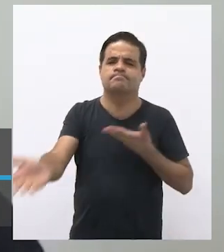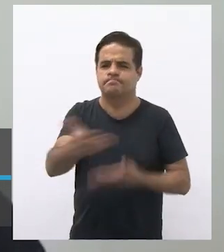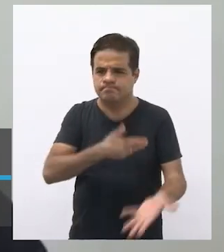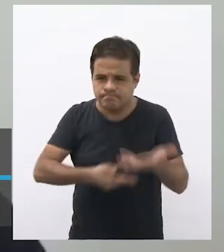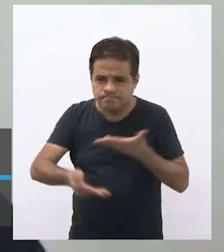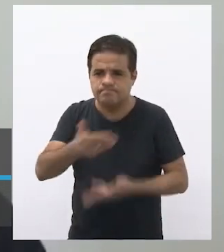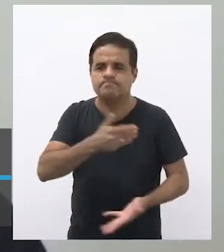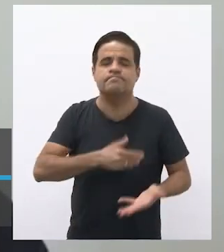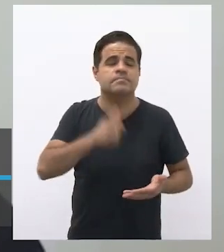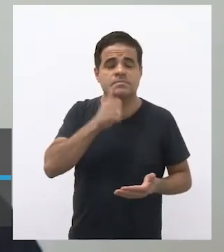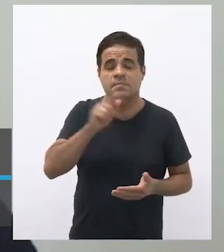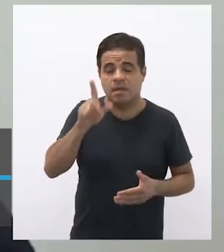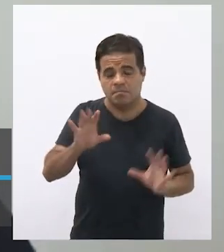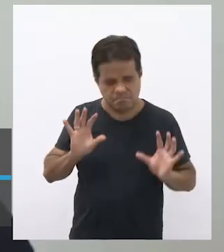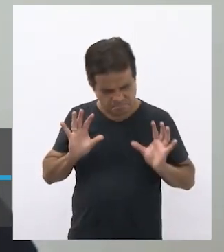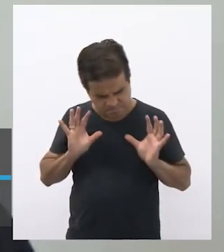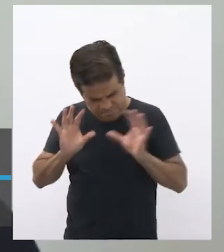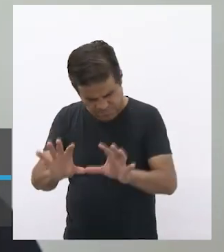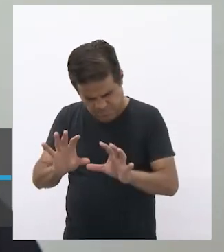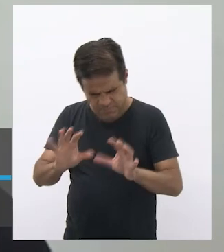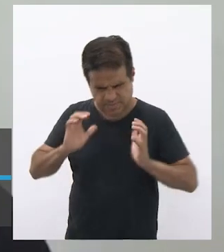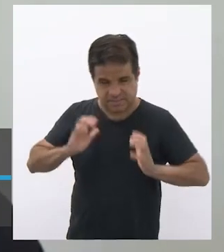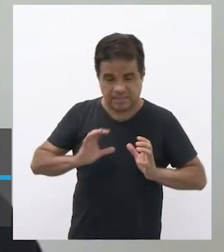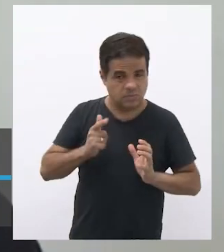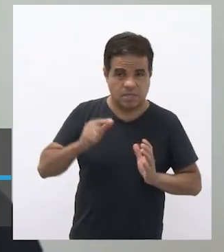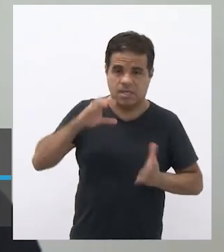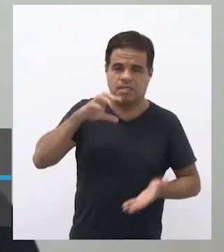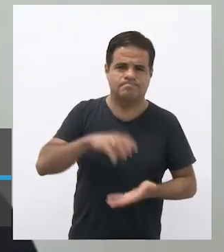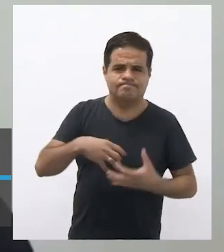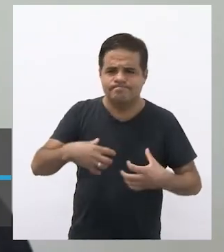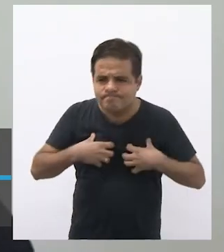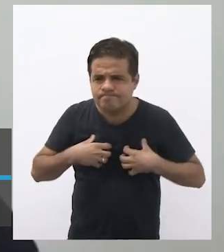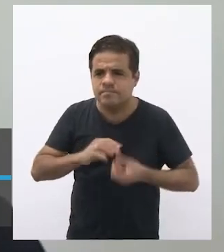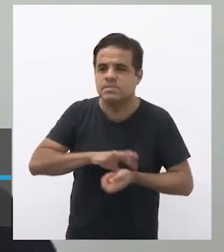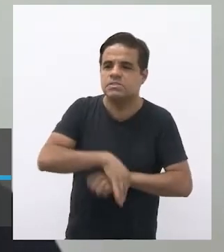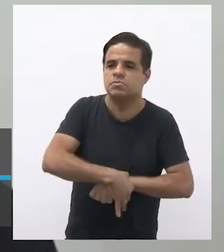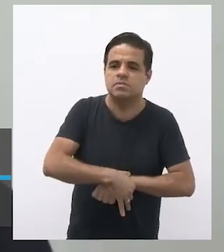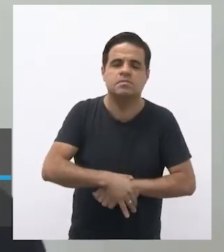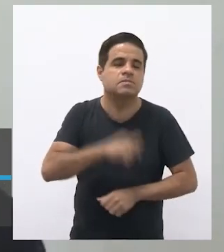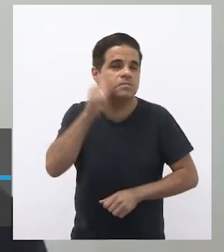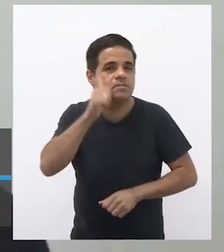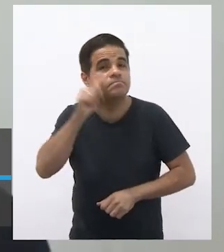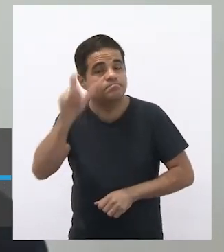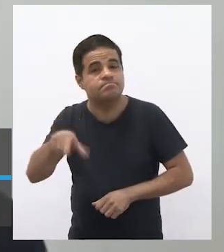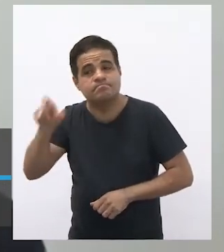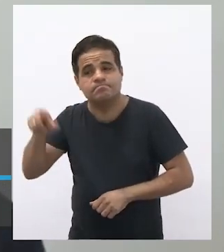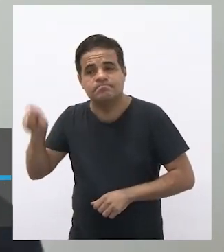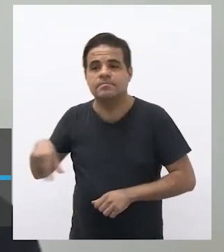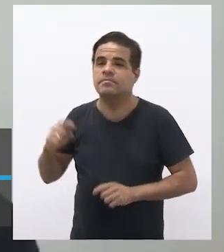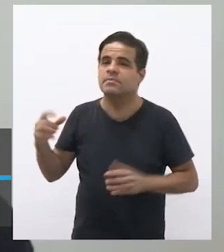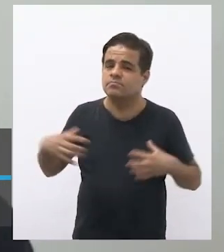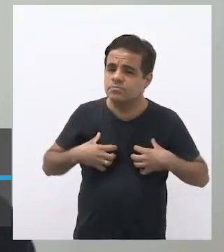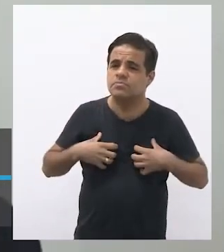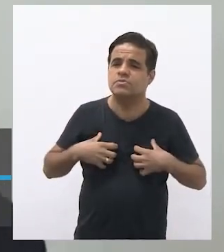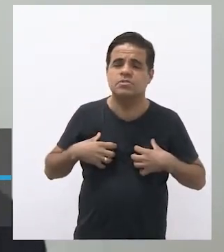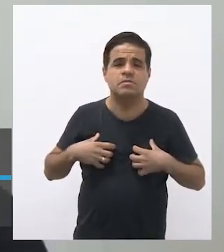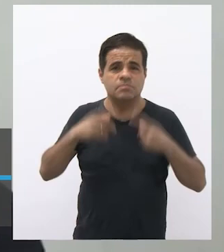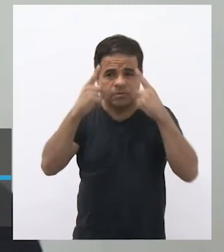enquanto integrantes do sistema de justiça e da educação também, né, que são pessoas